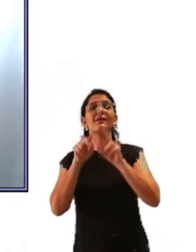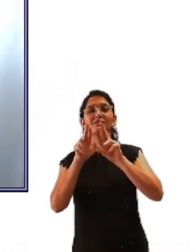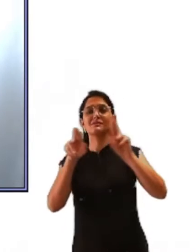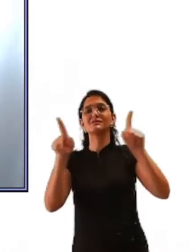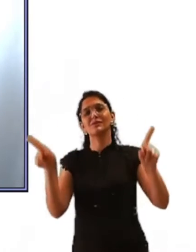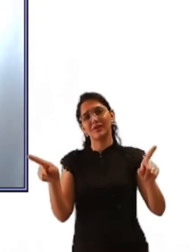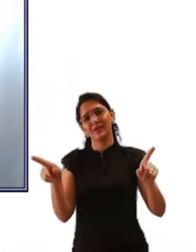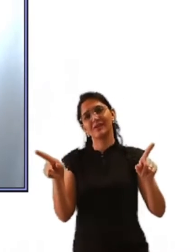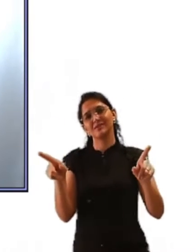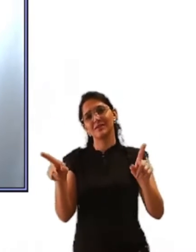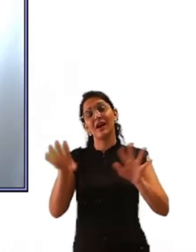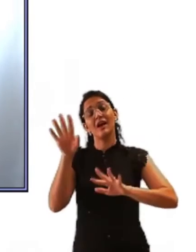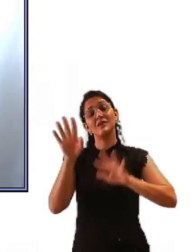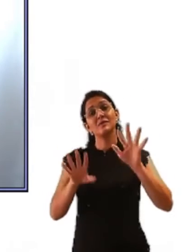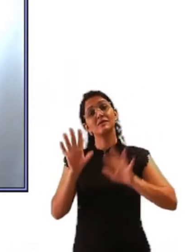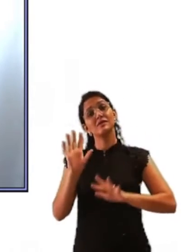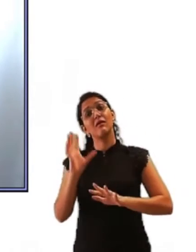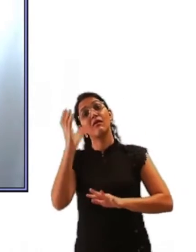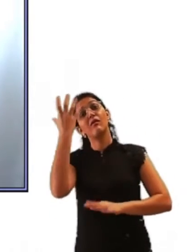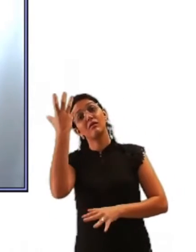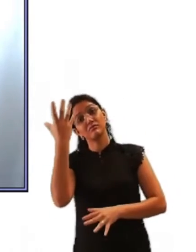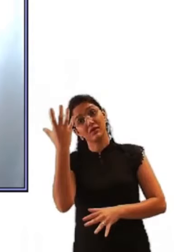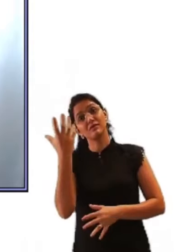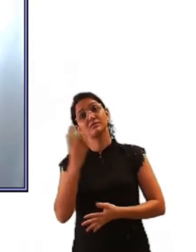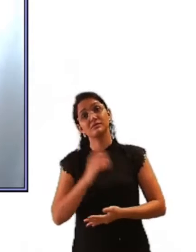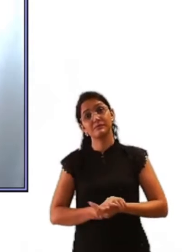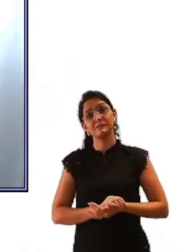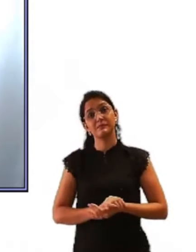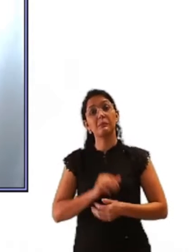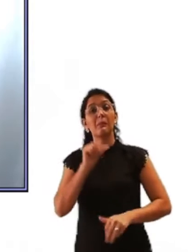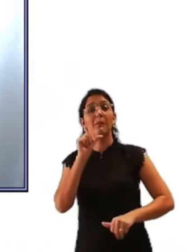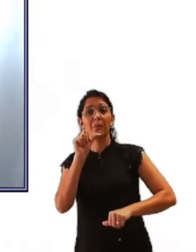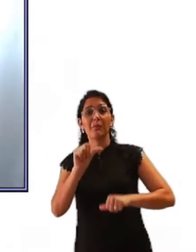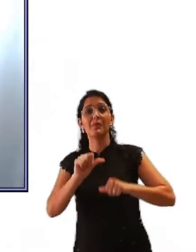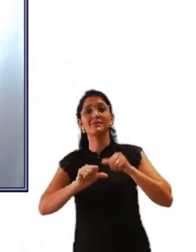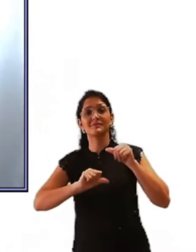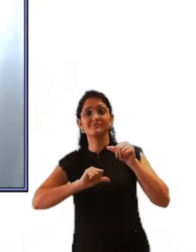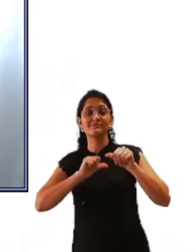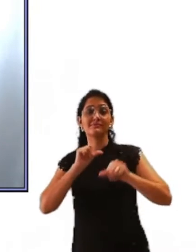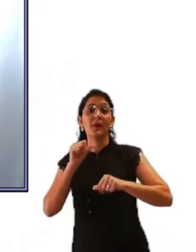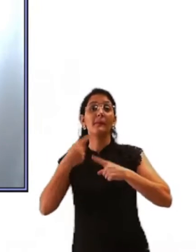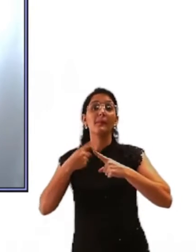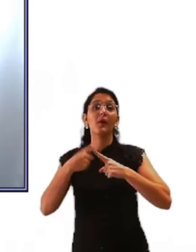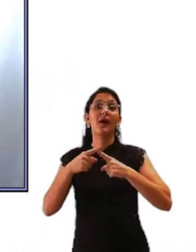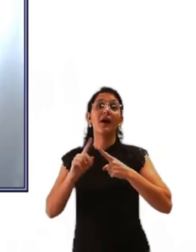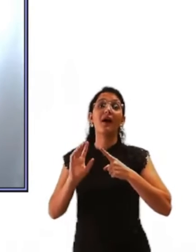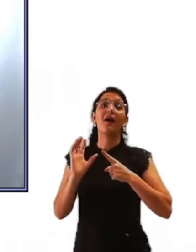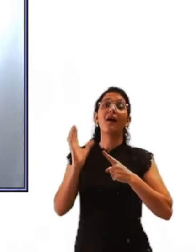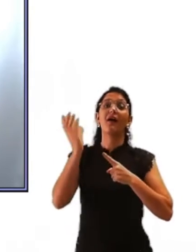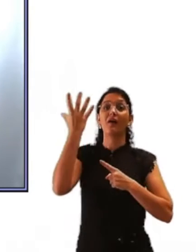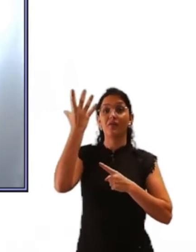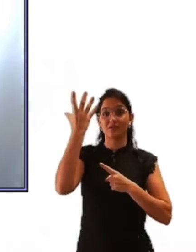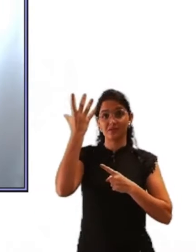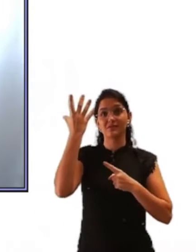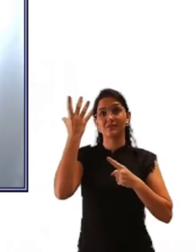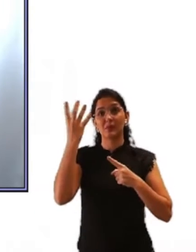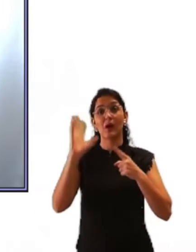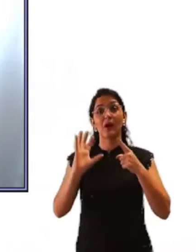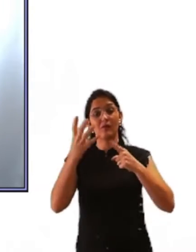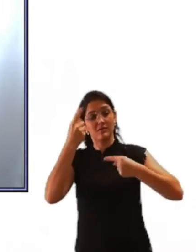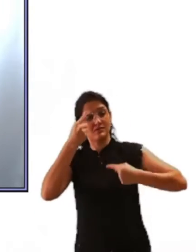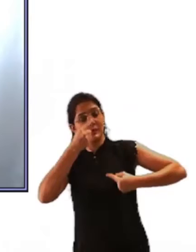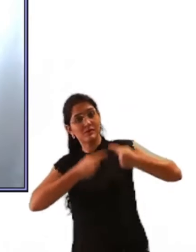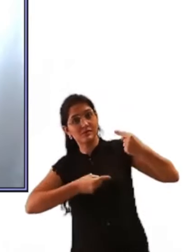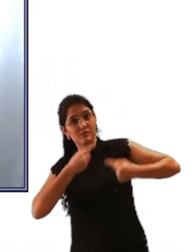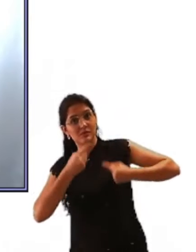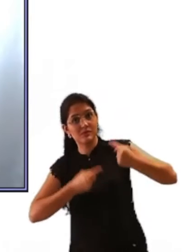venha a eventualmente ser modificado. Porque houve a comparticipação, houve a